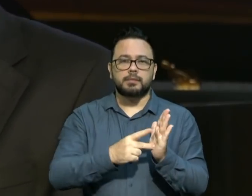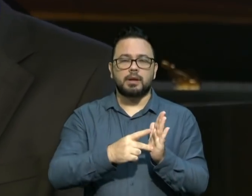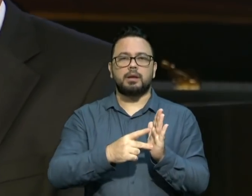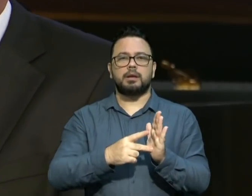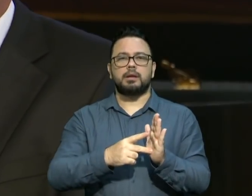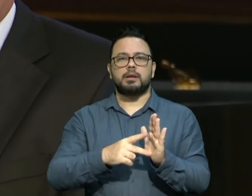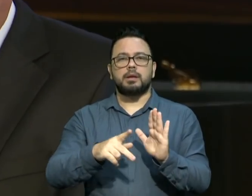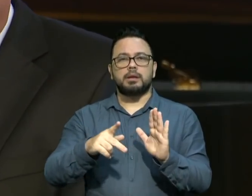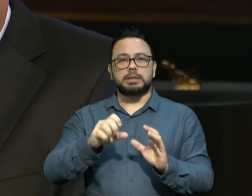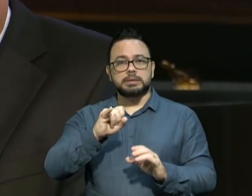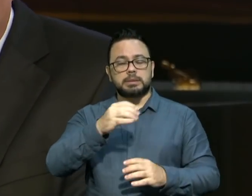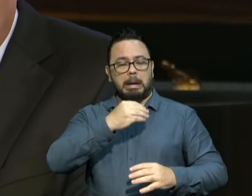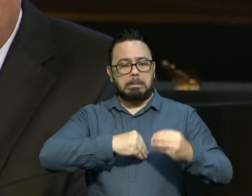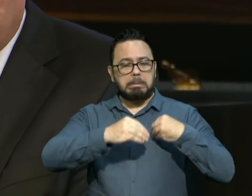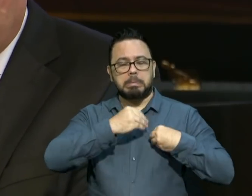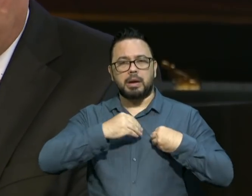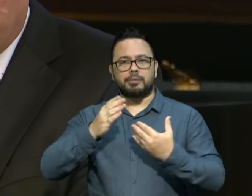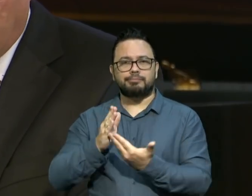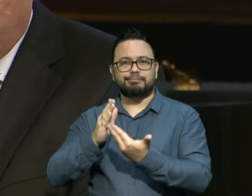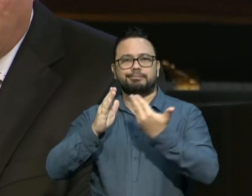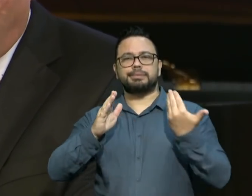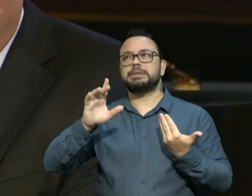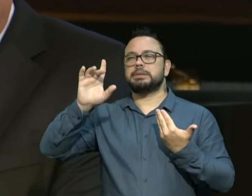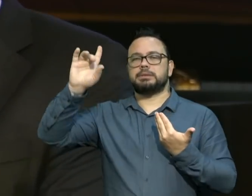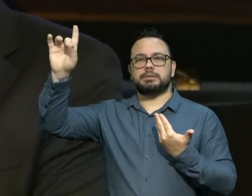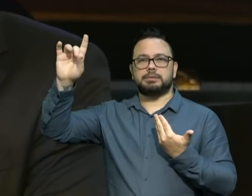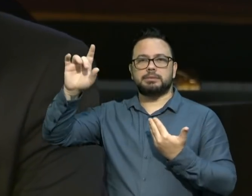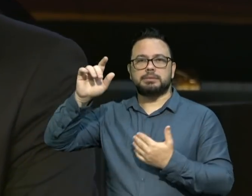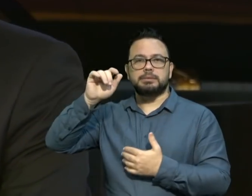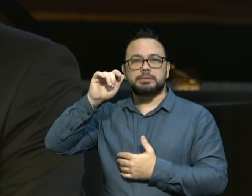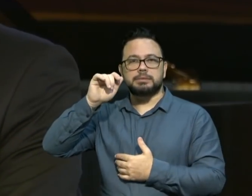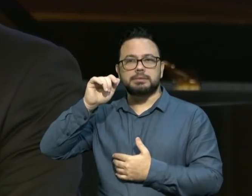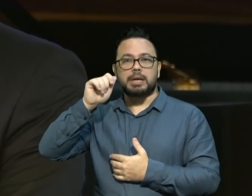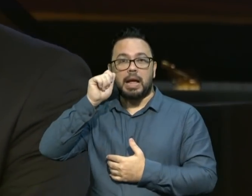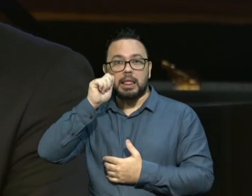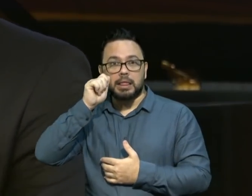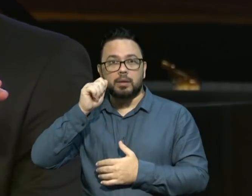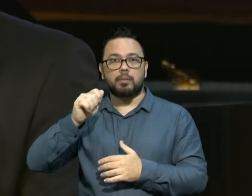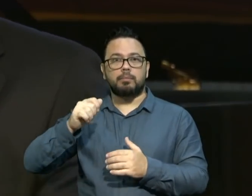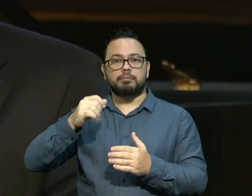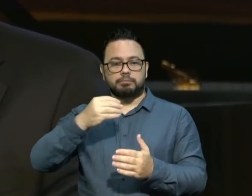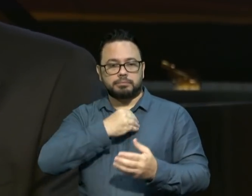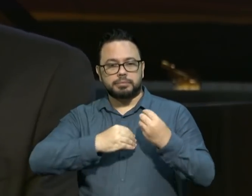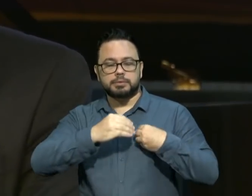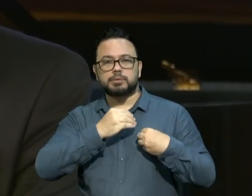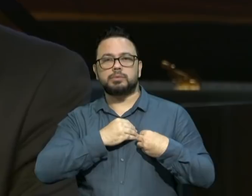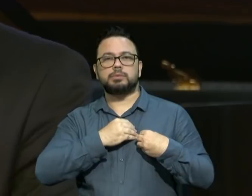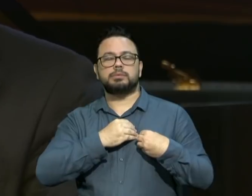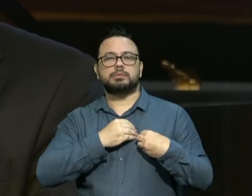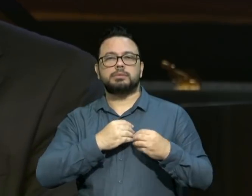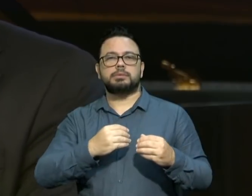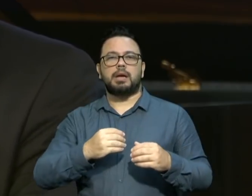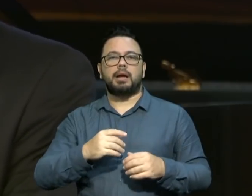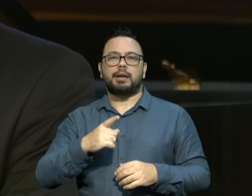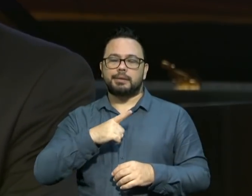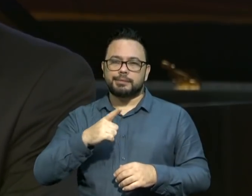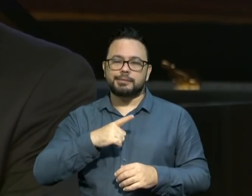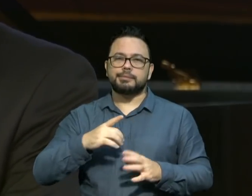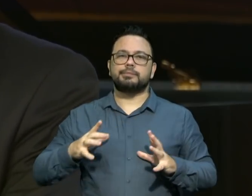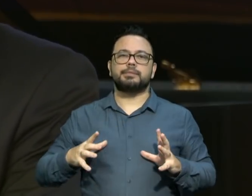causa do pecado a Bíblia diz que Adão pecou em Adão a morte passou a todos os homens porque todos